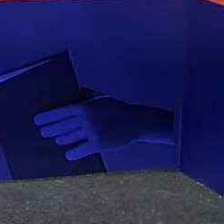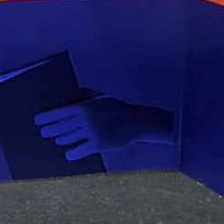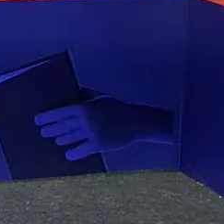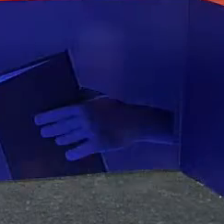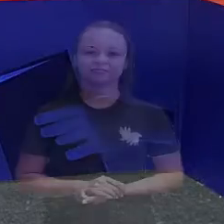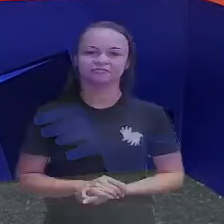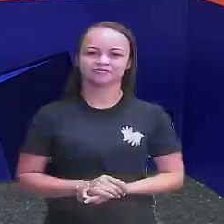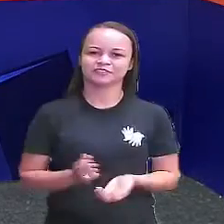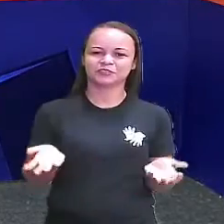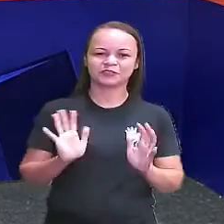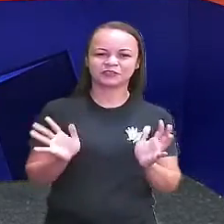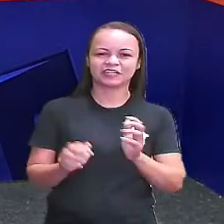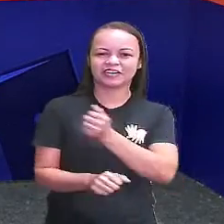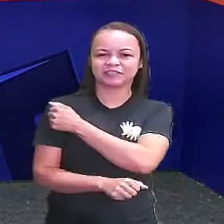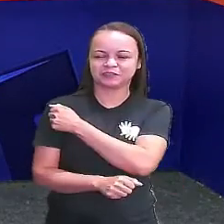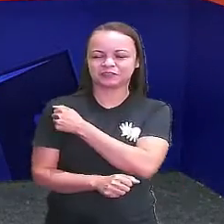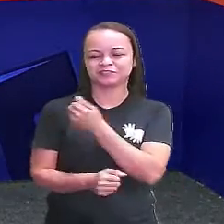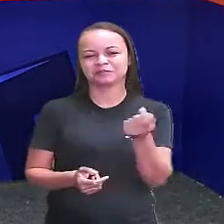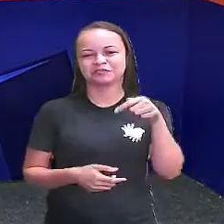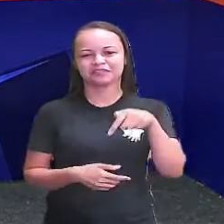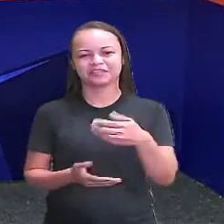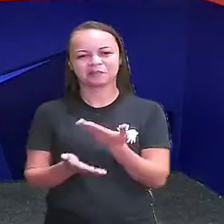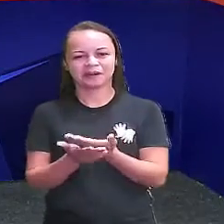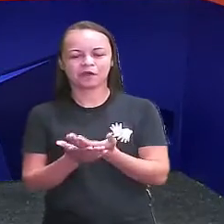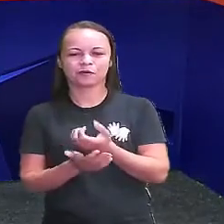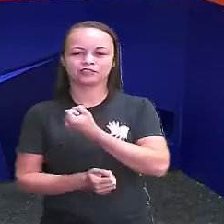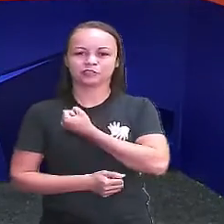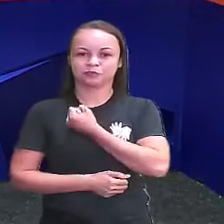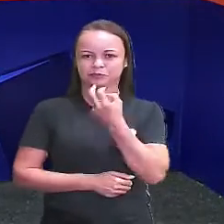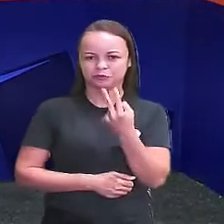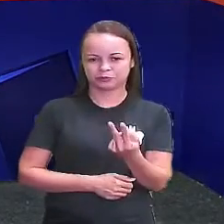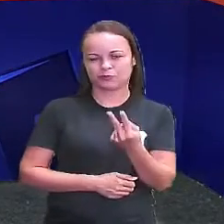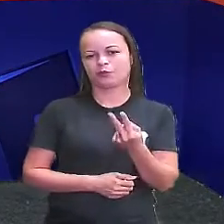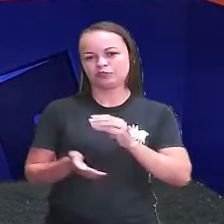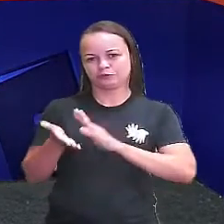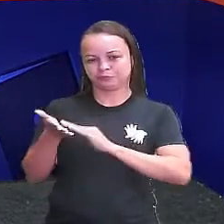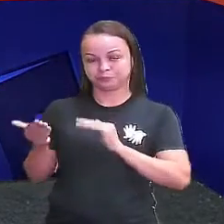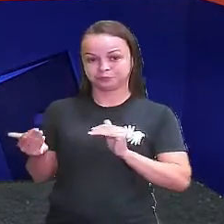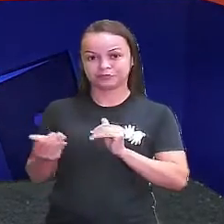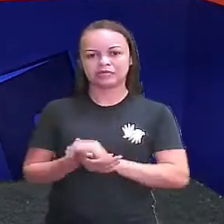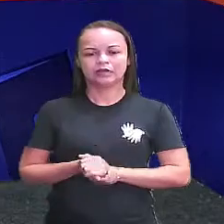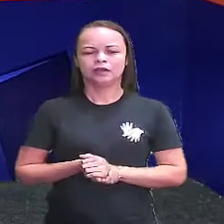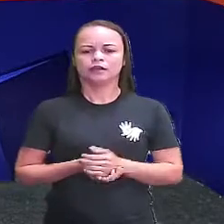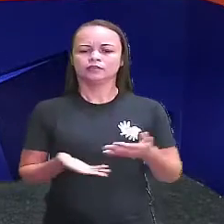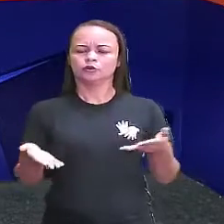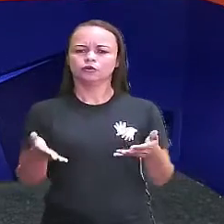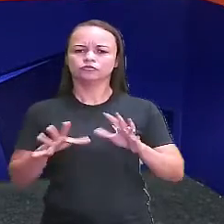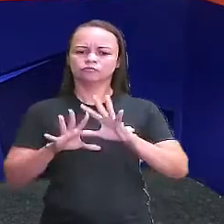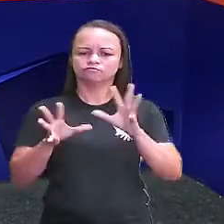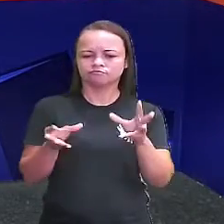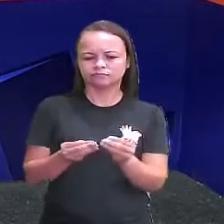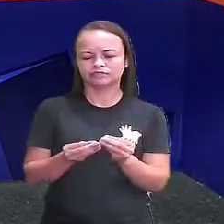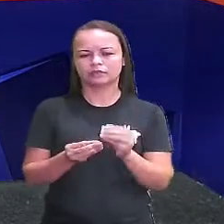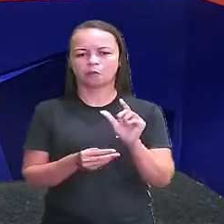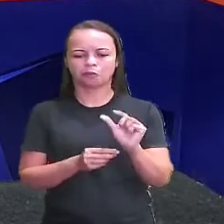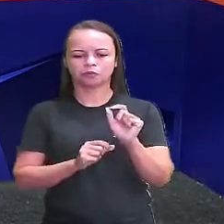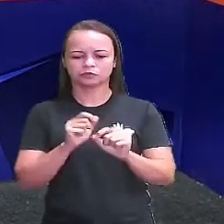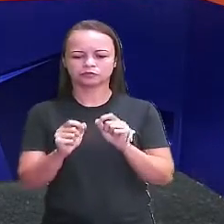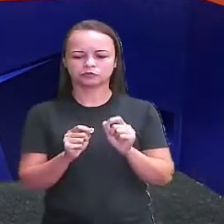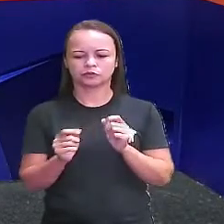Oi, gente, nós estamos aqui para a nossa aula de número 2 de língua espanhola e hoje nós vamos revisar um pouquinho